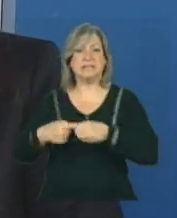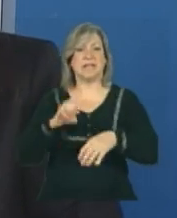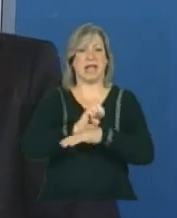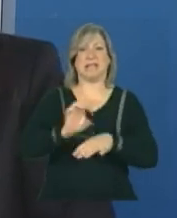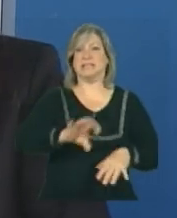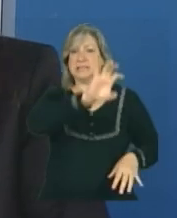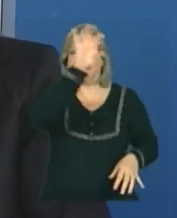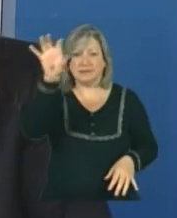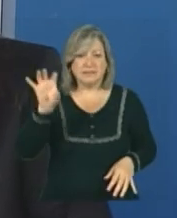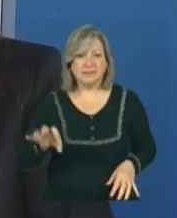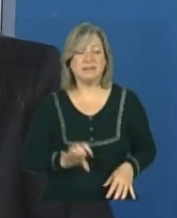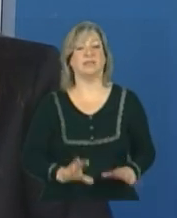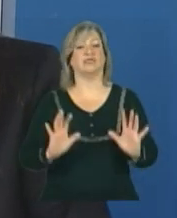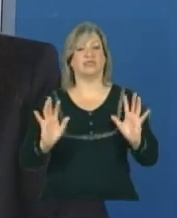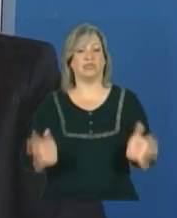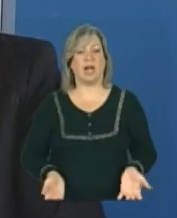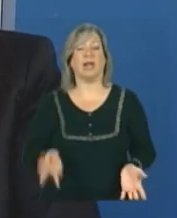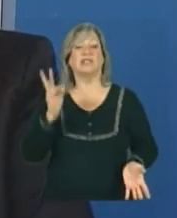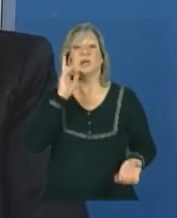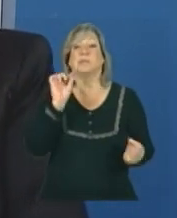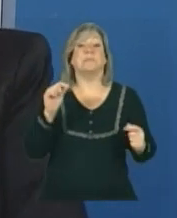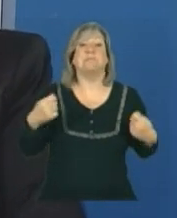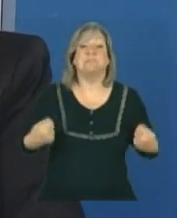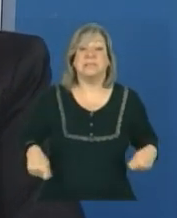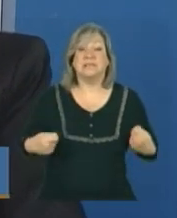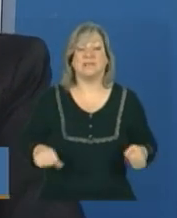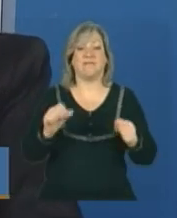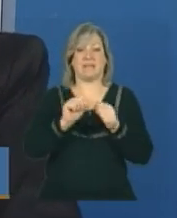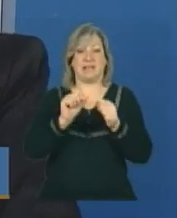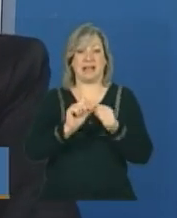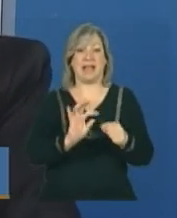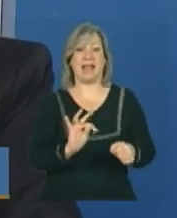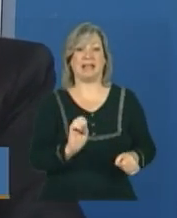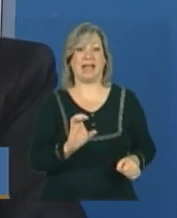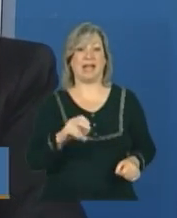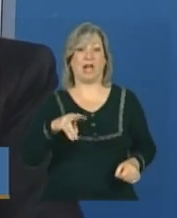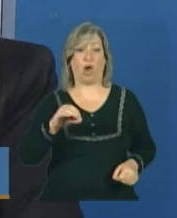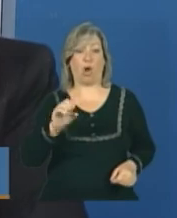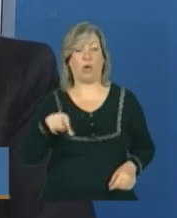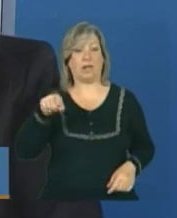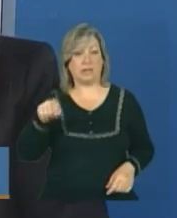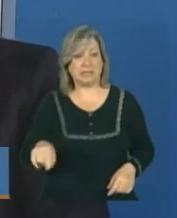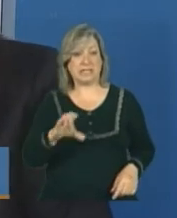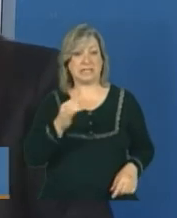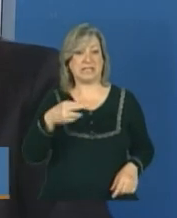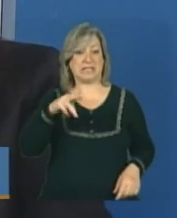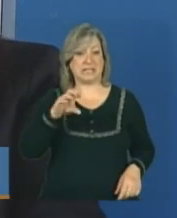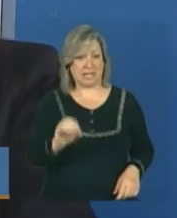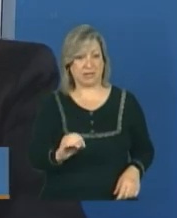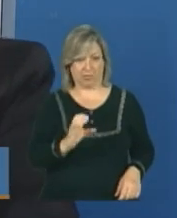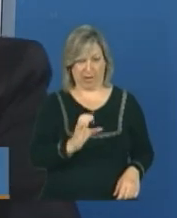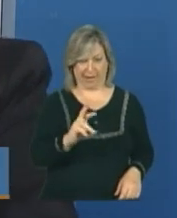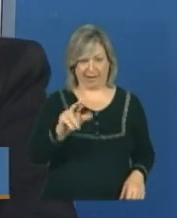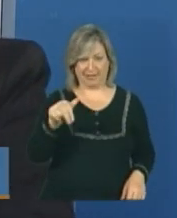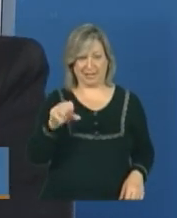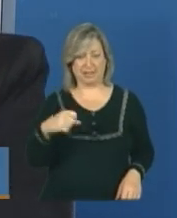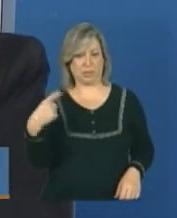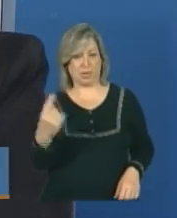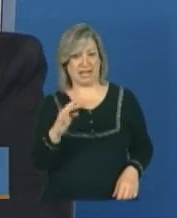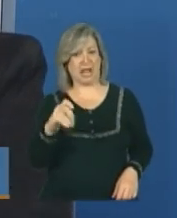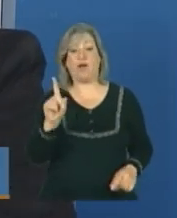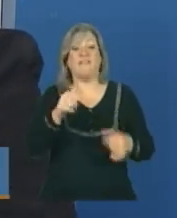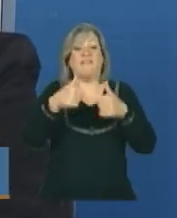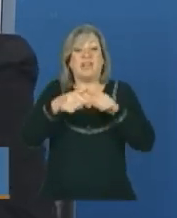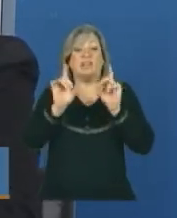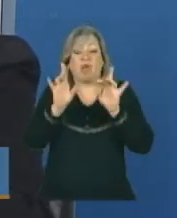a necessidade de fazermos com que os técnicos dos centros de referência não fiquem só no centro de